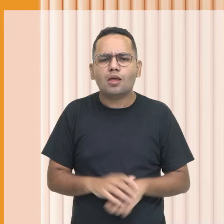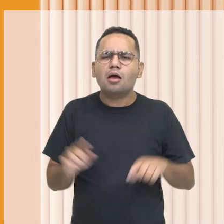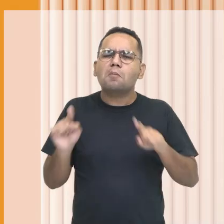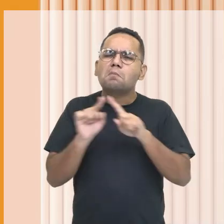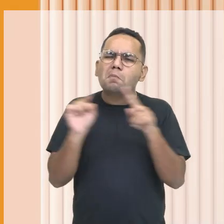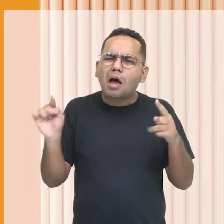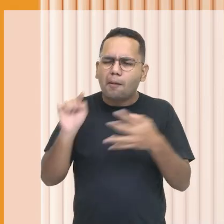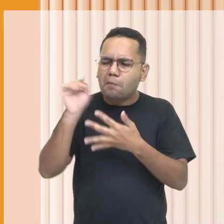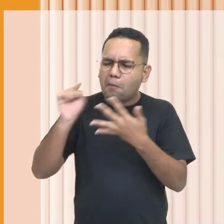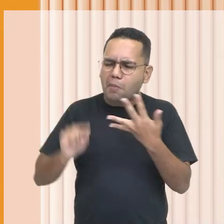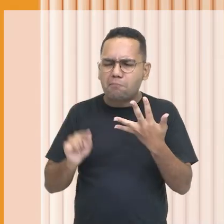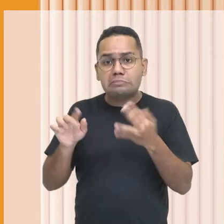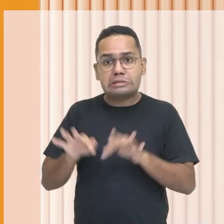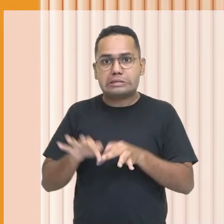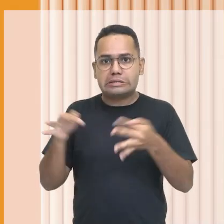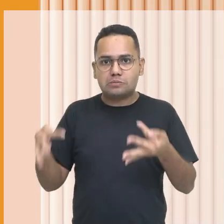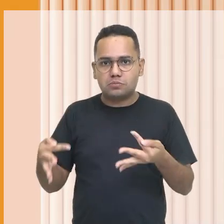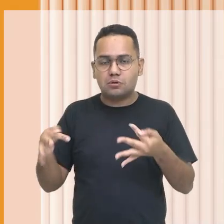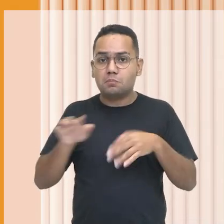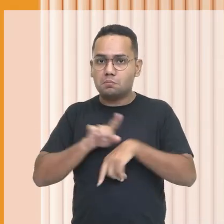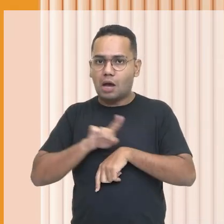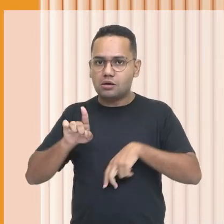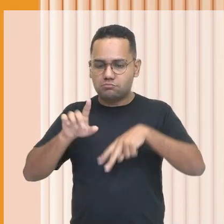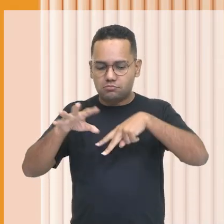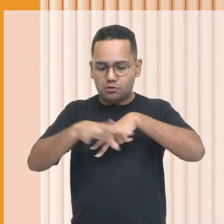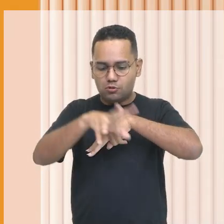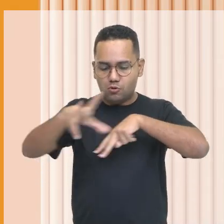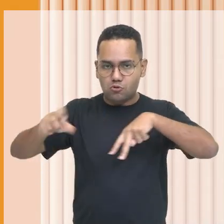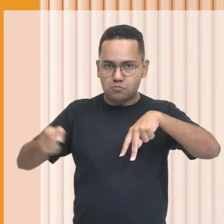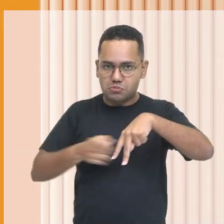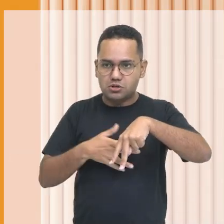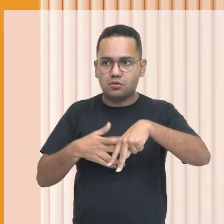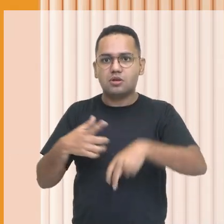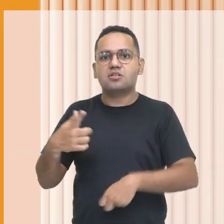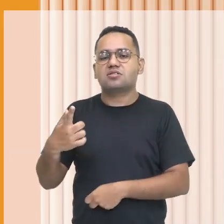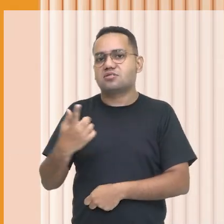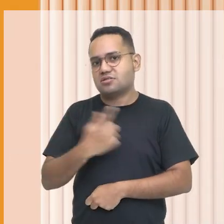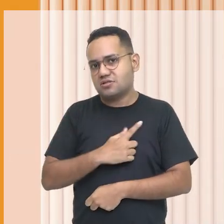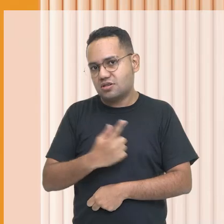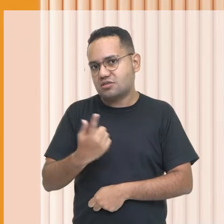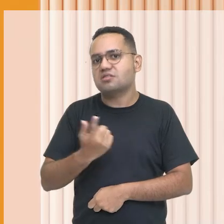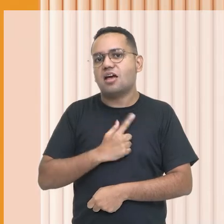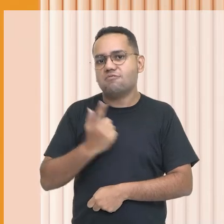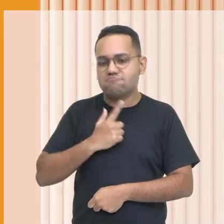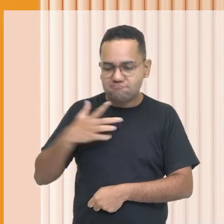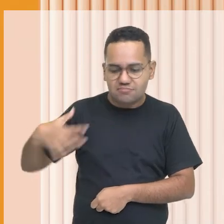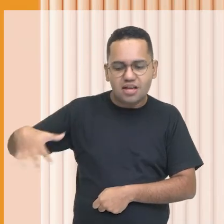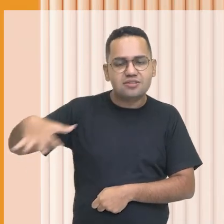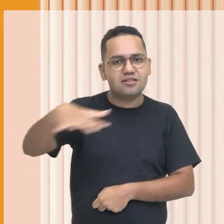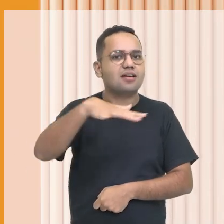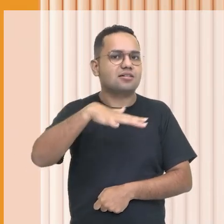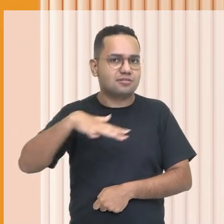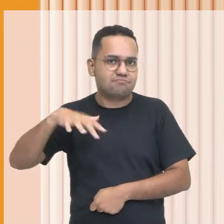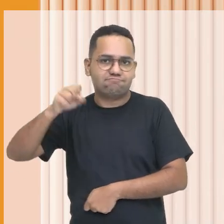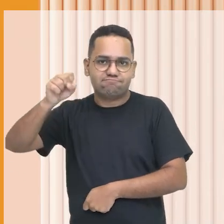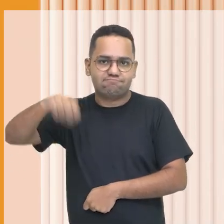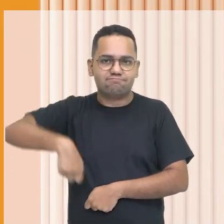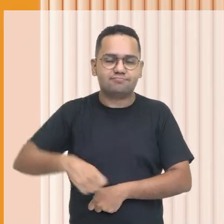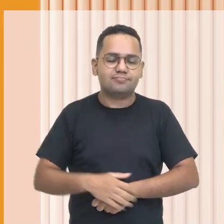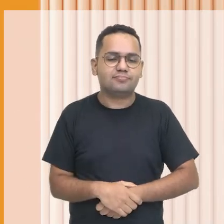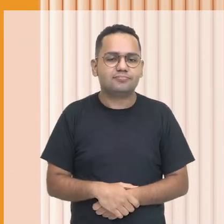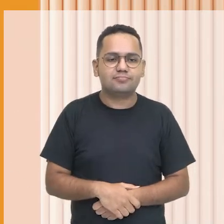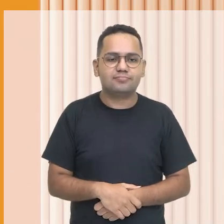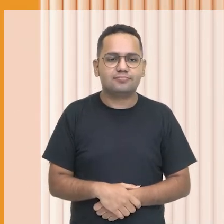verdade revelam que corrupção pode estar presente bem ao nosso lado, ok? Outra forma